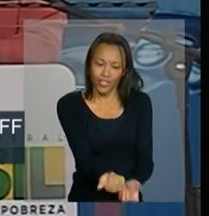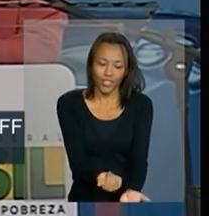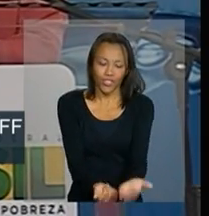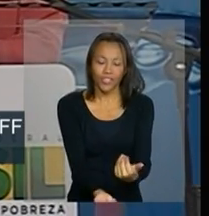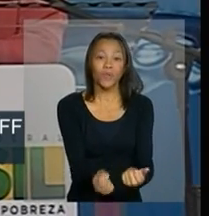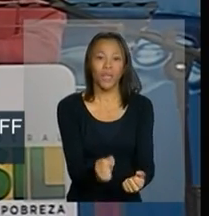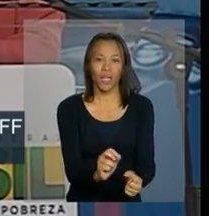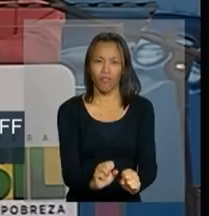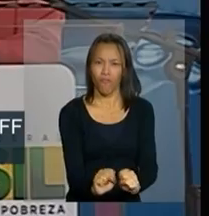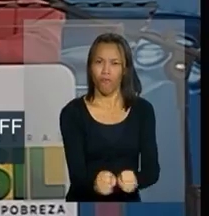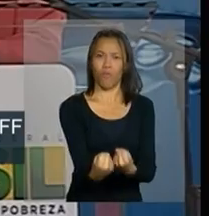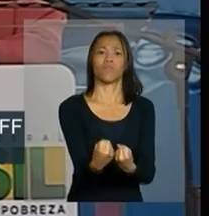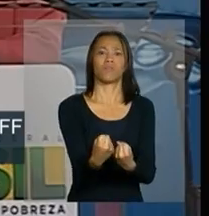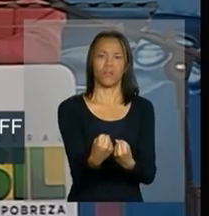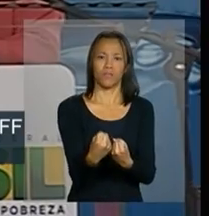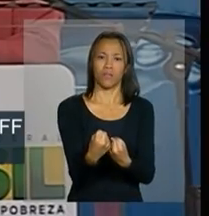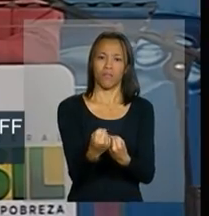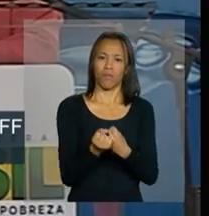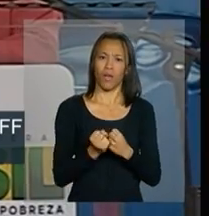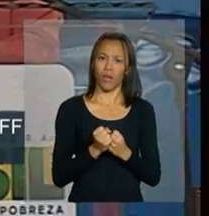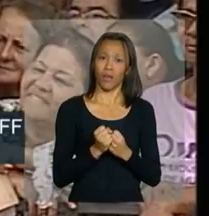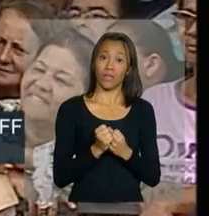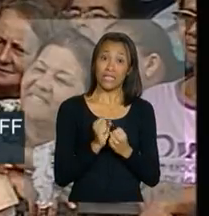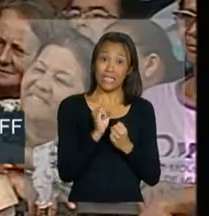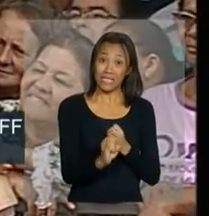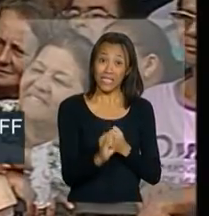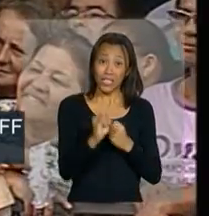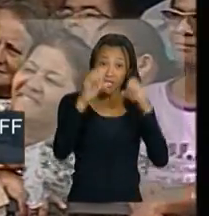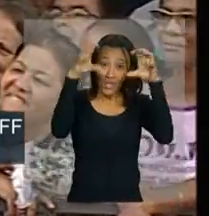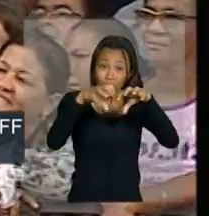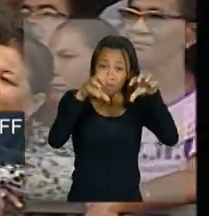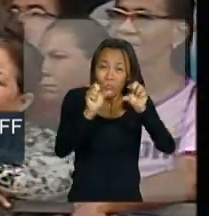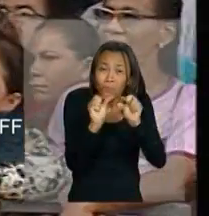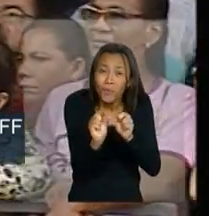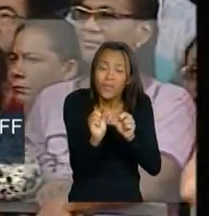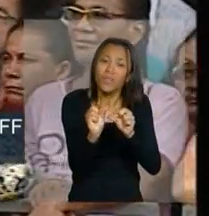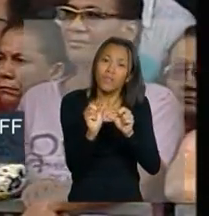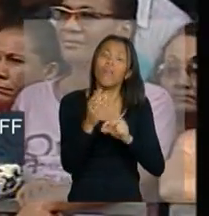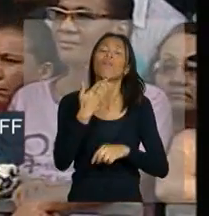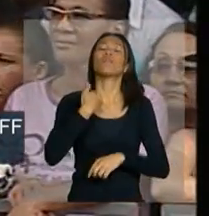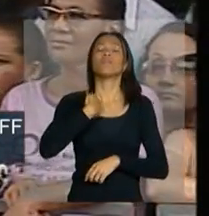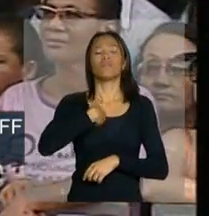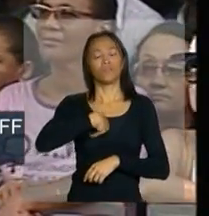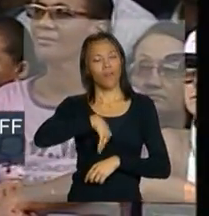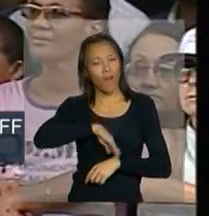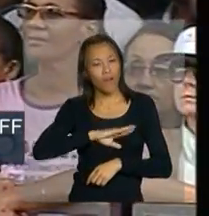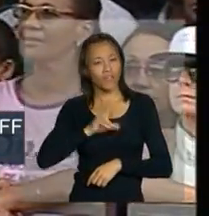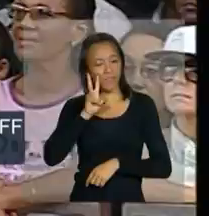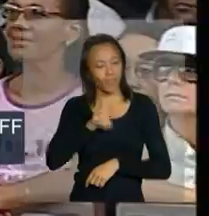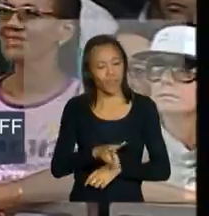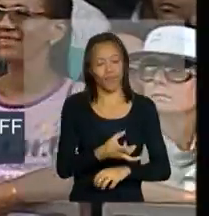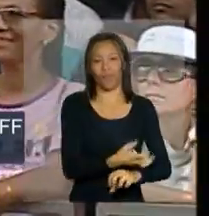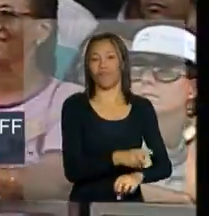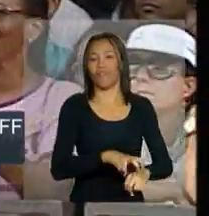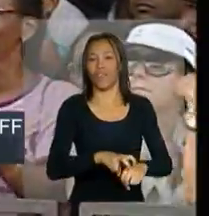força, para se chover um pouquinho que seja, a gente verdejar.